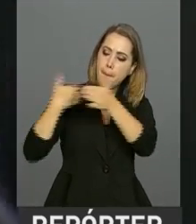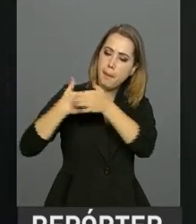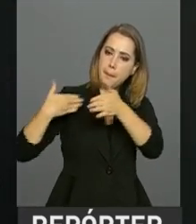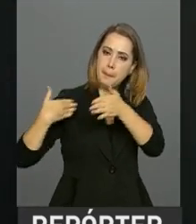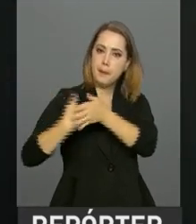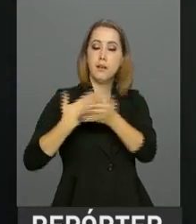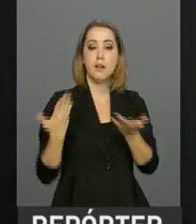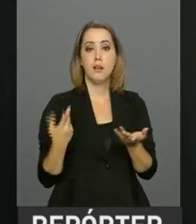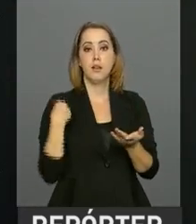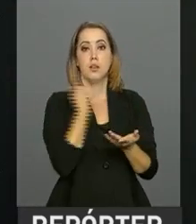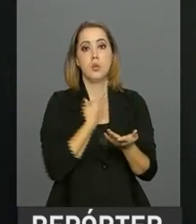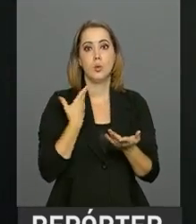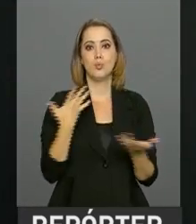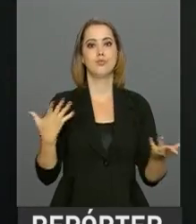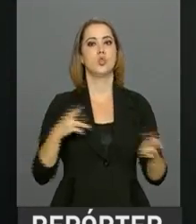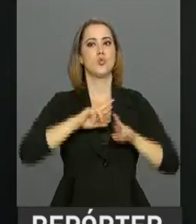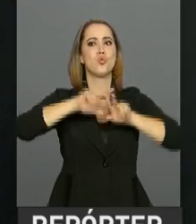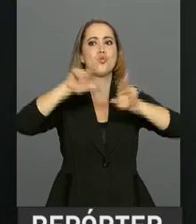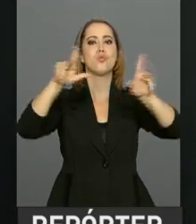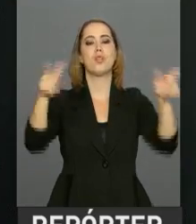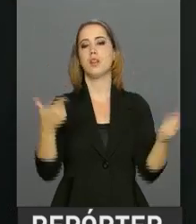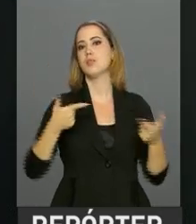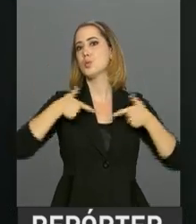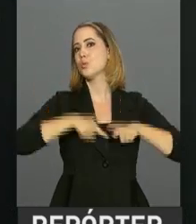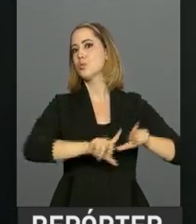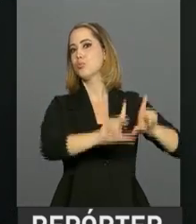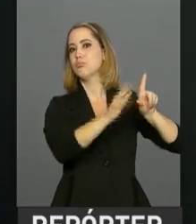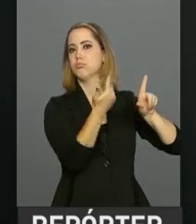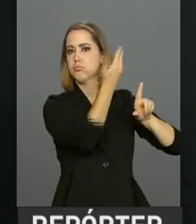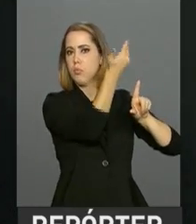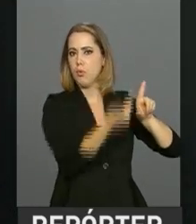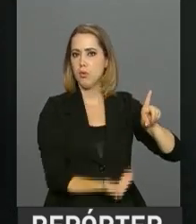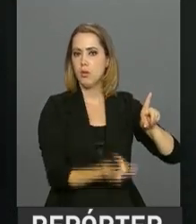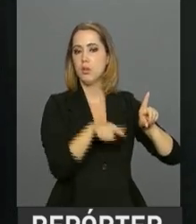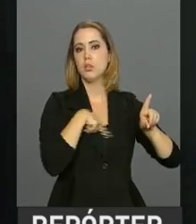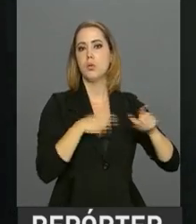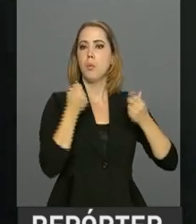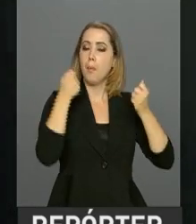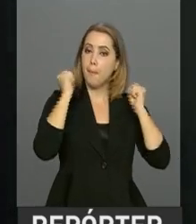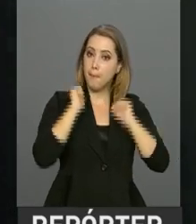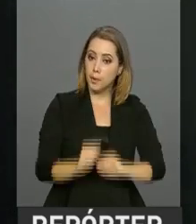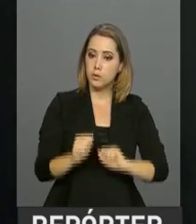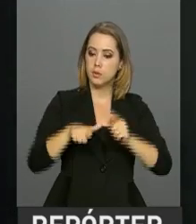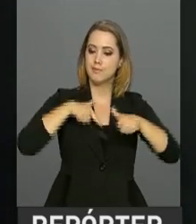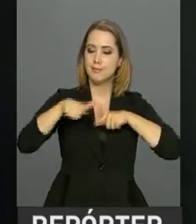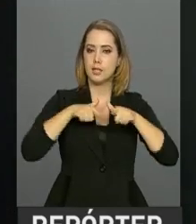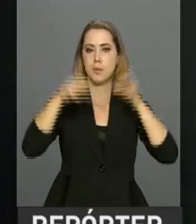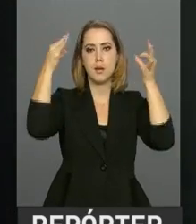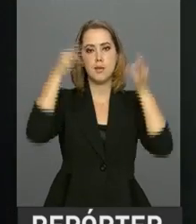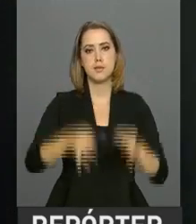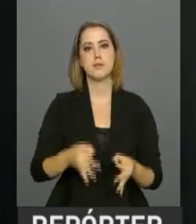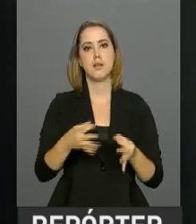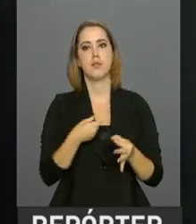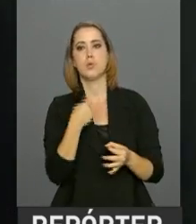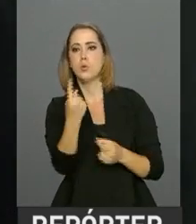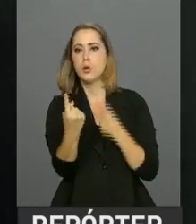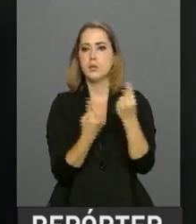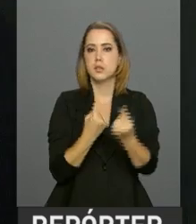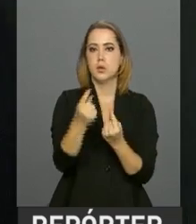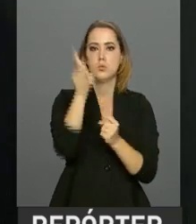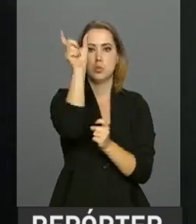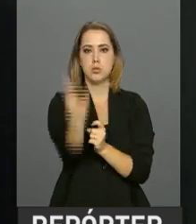conquistamos nos diversos diplomas legais colocar na prática colocar para que cada